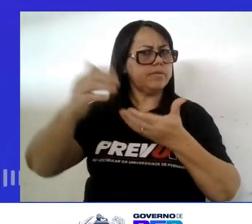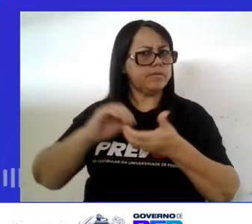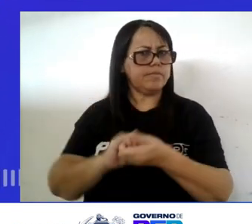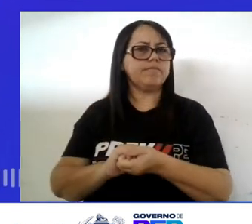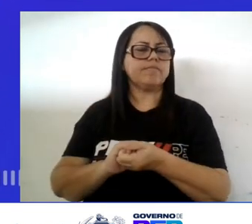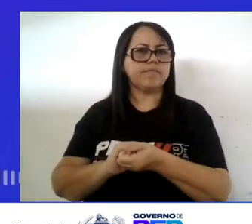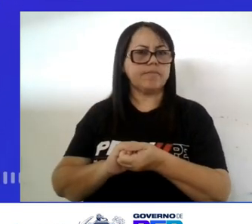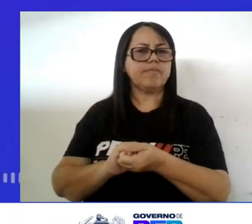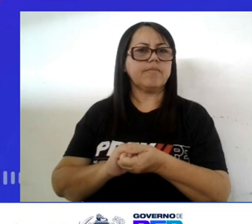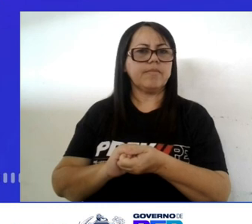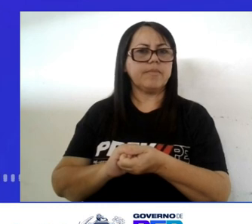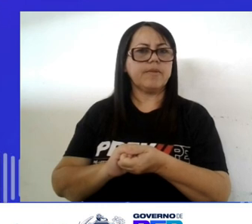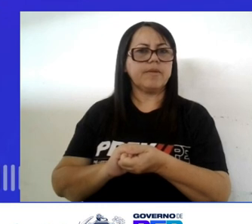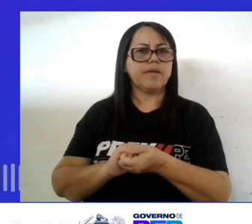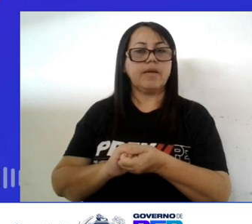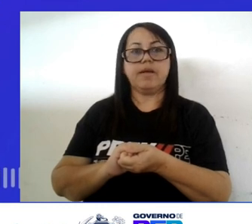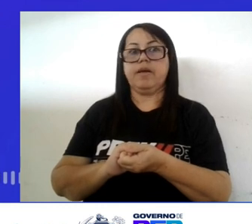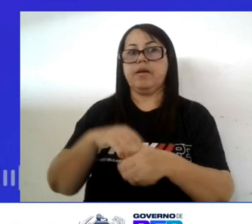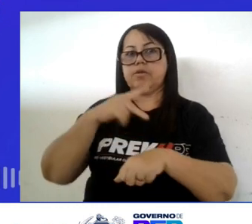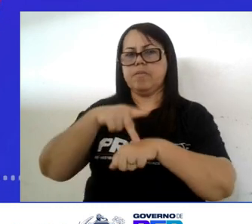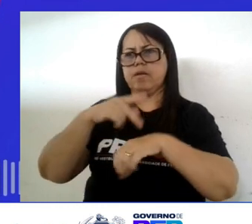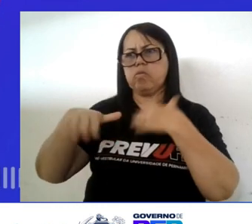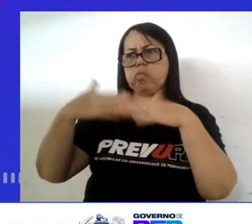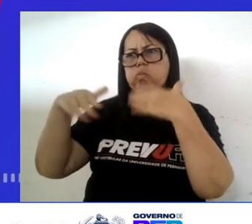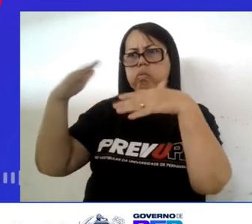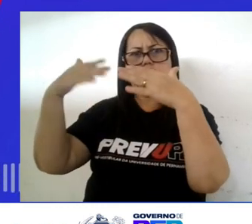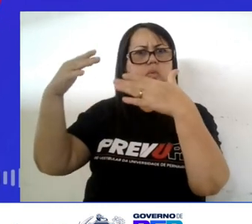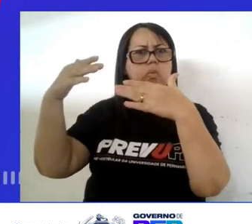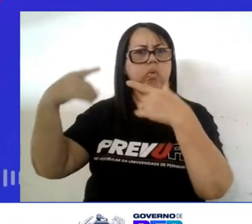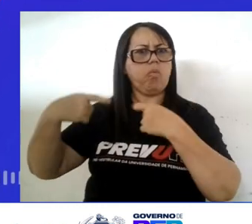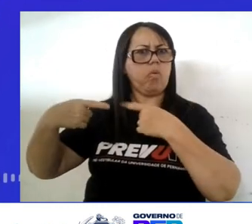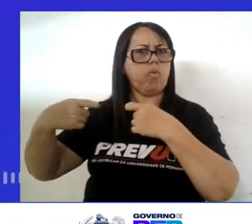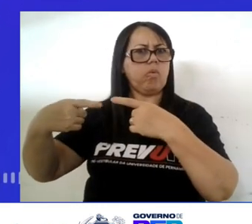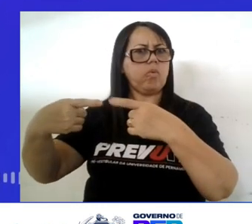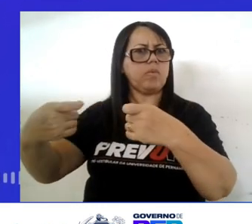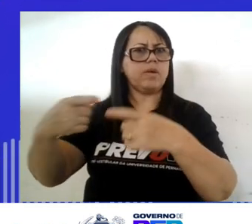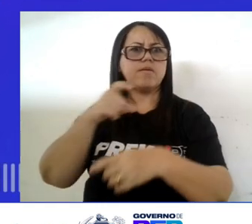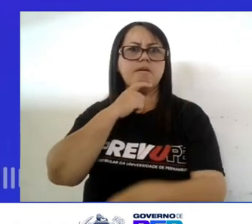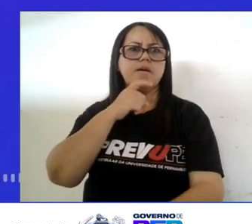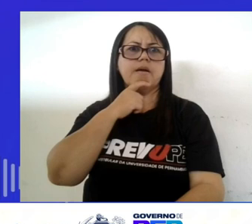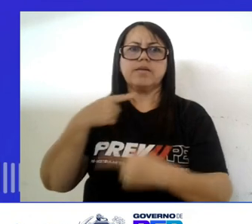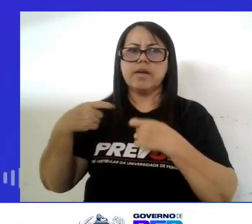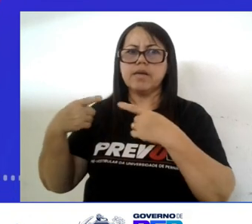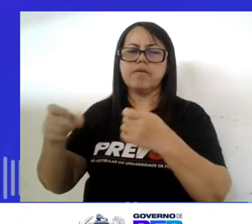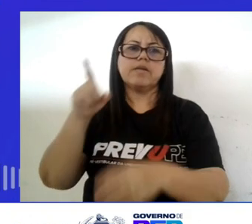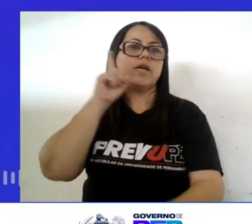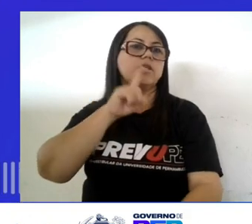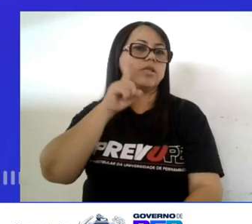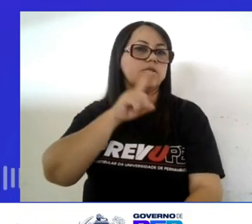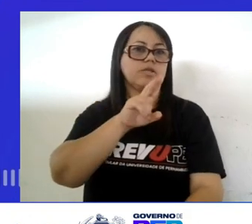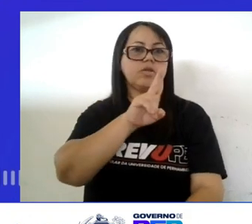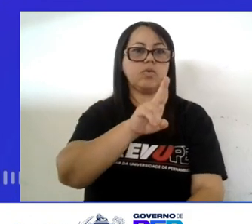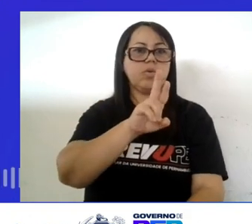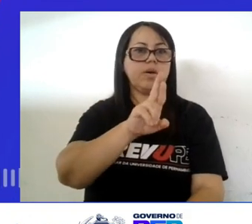alento dos países em conflito com potências da Guerra Fria Estados Unidos e União